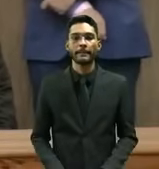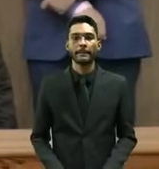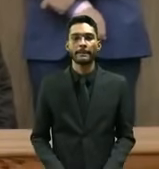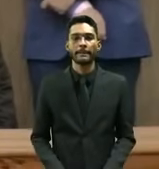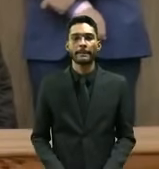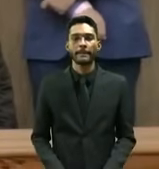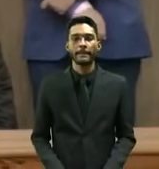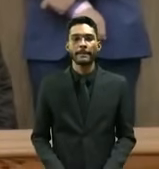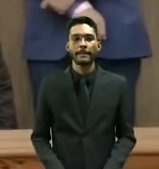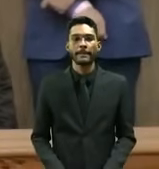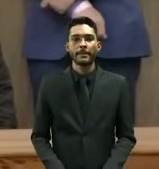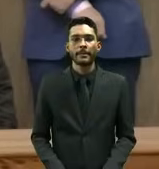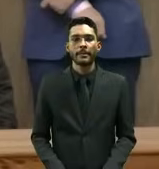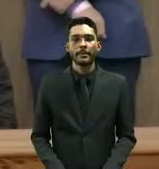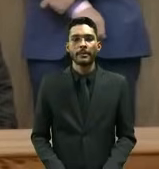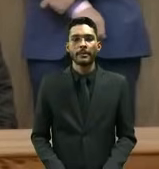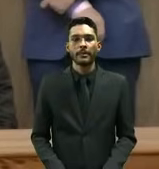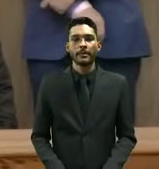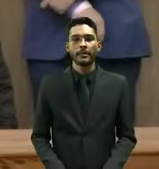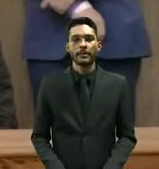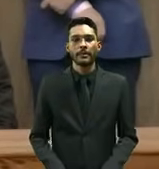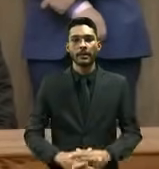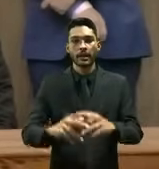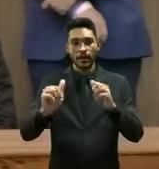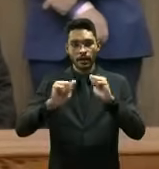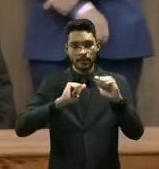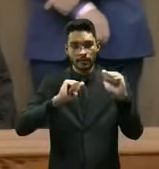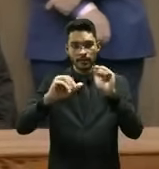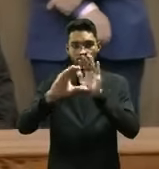12 Vamos ler do